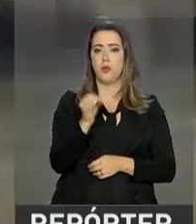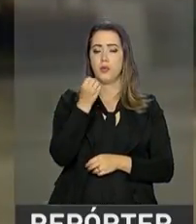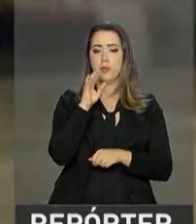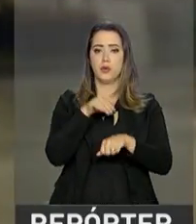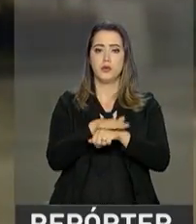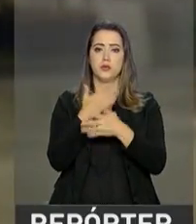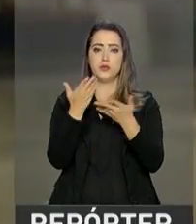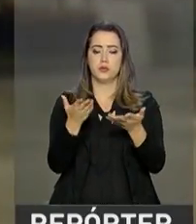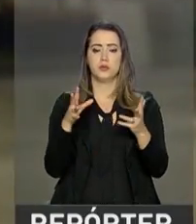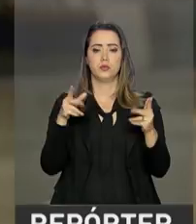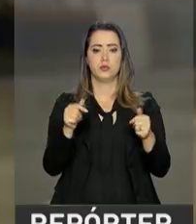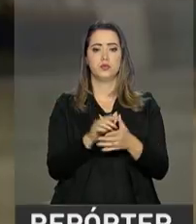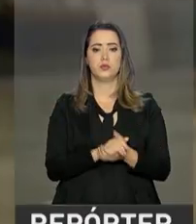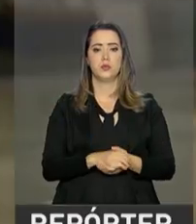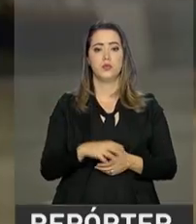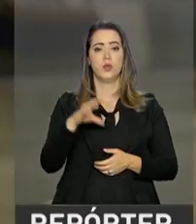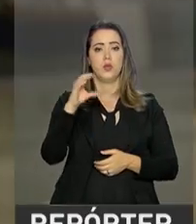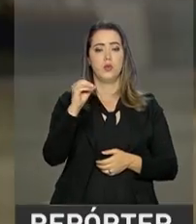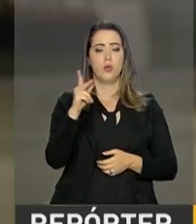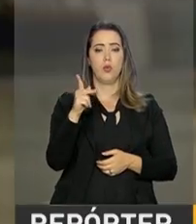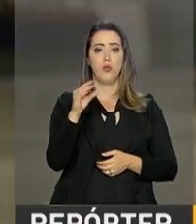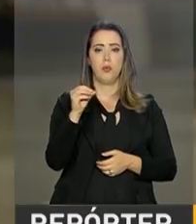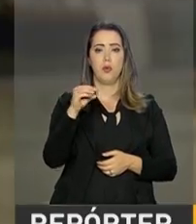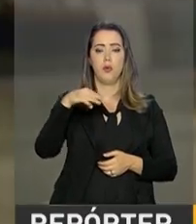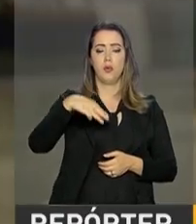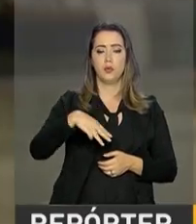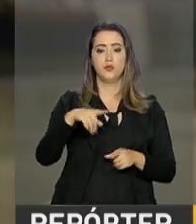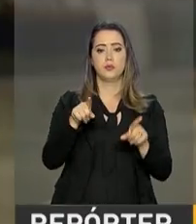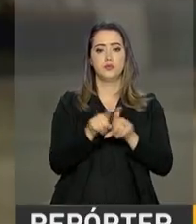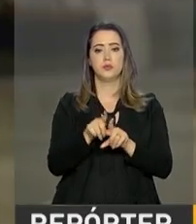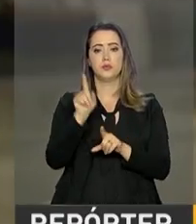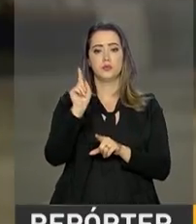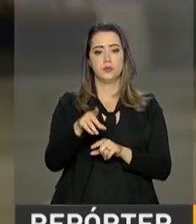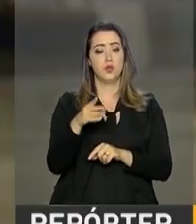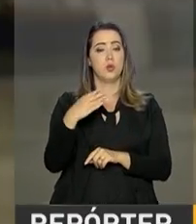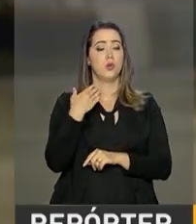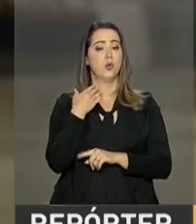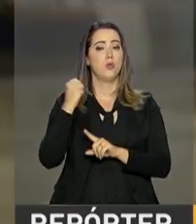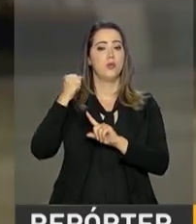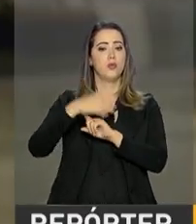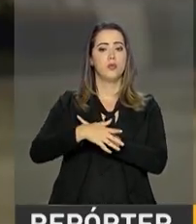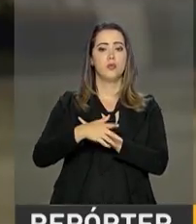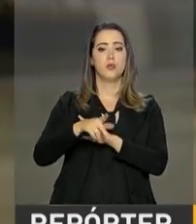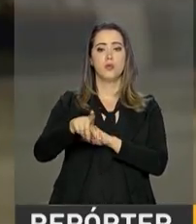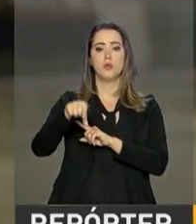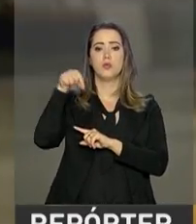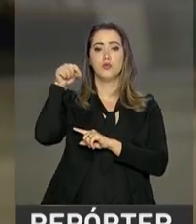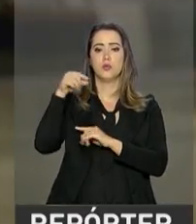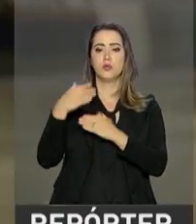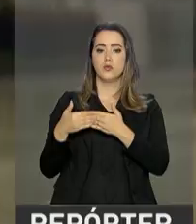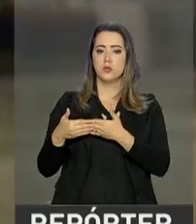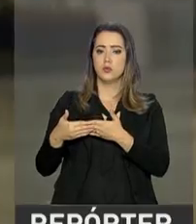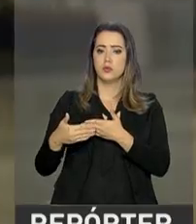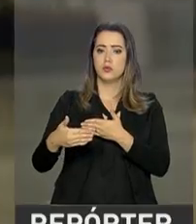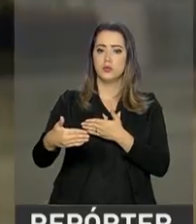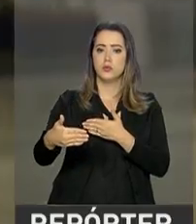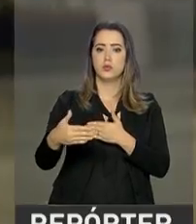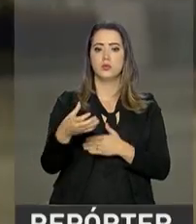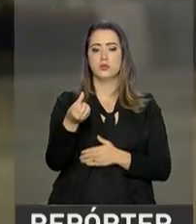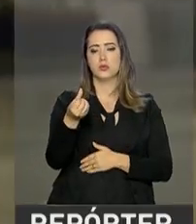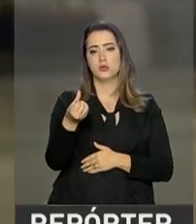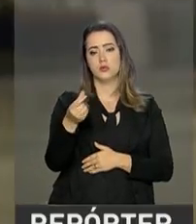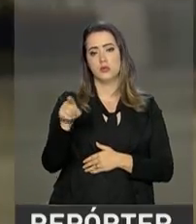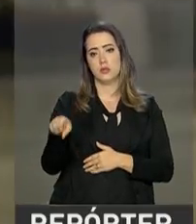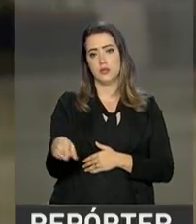boa noite a todos o copom o comitê de política monetária do banco central decidiu manter em 6%